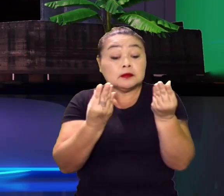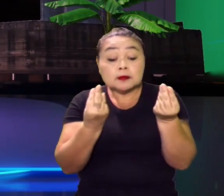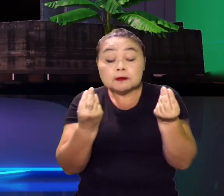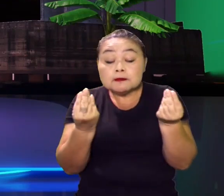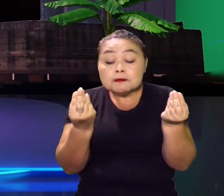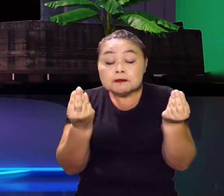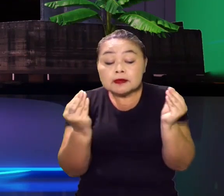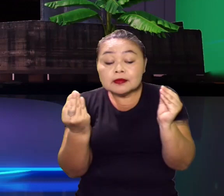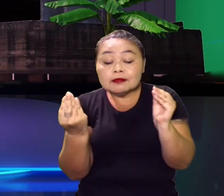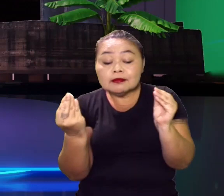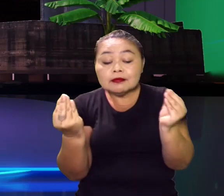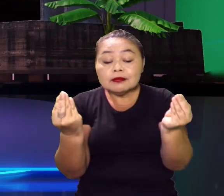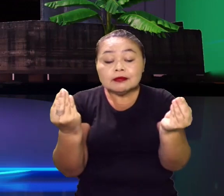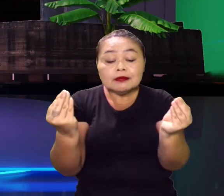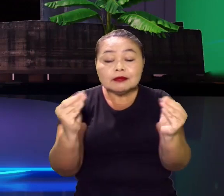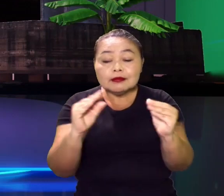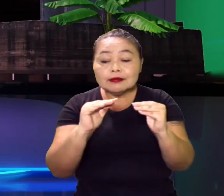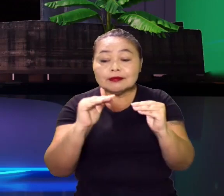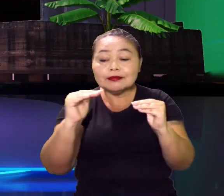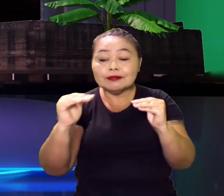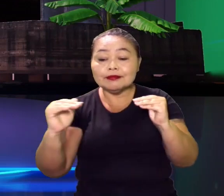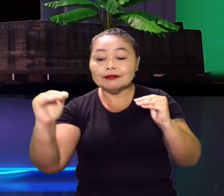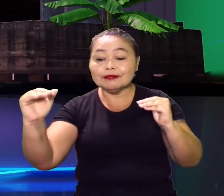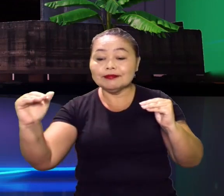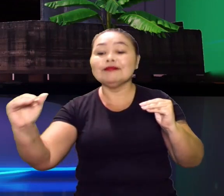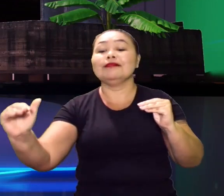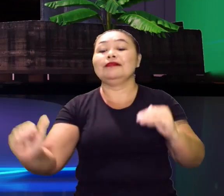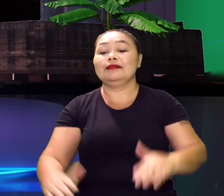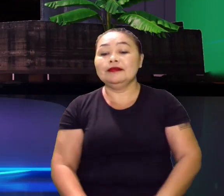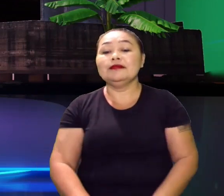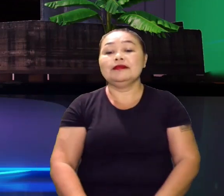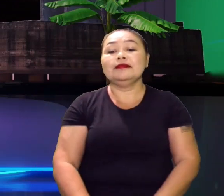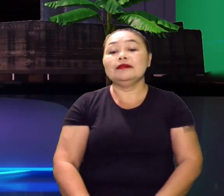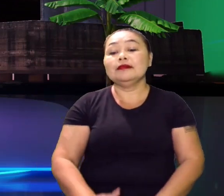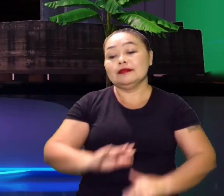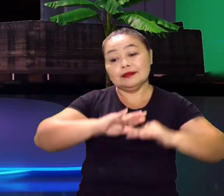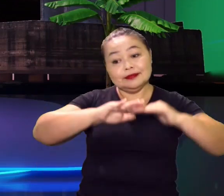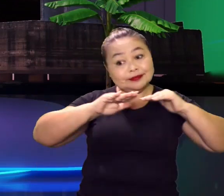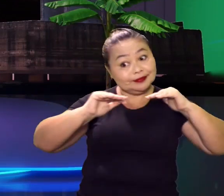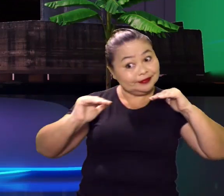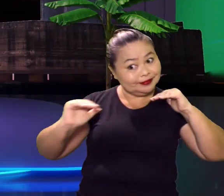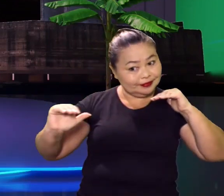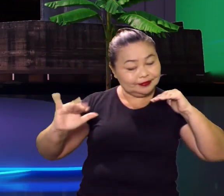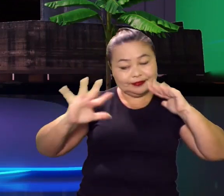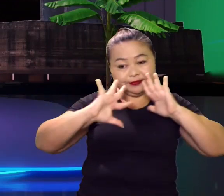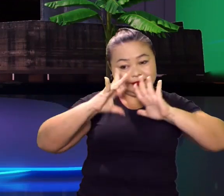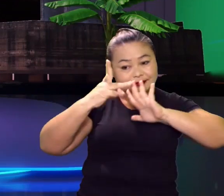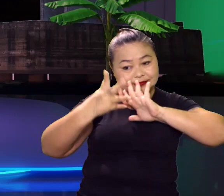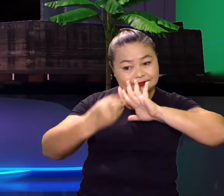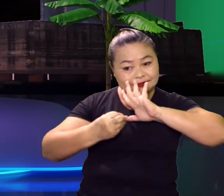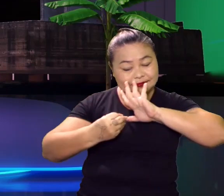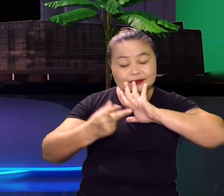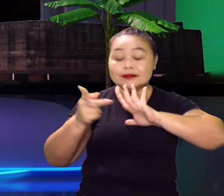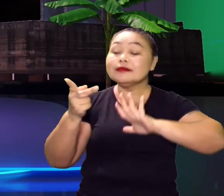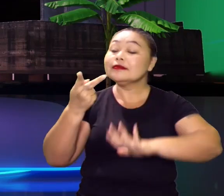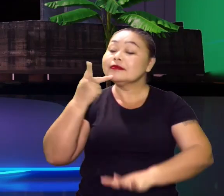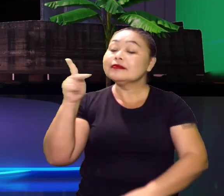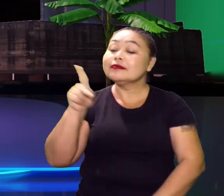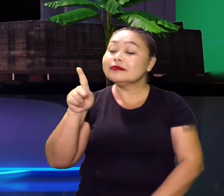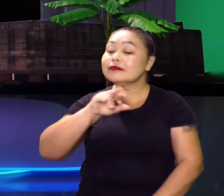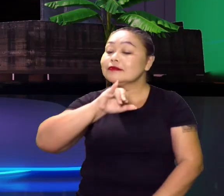moldar uma forma de relevo que nós chamamos de planície. Planície amazônica. Então, como o professor Jorginho